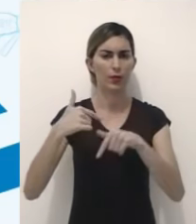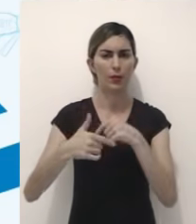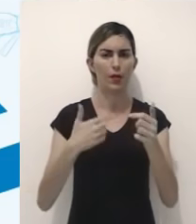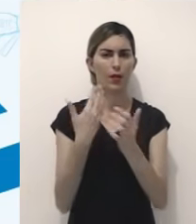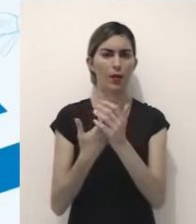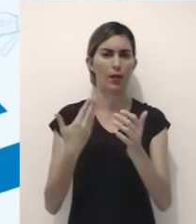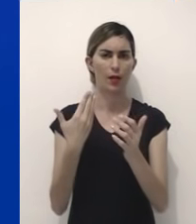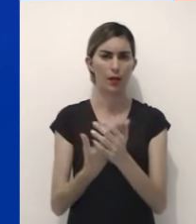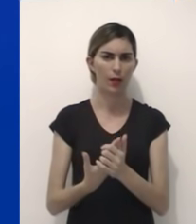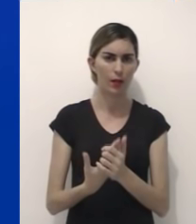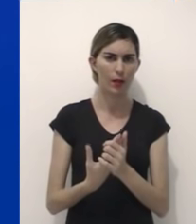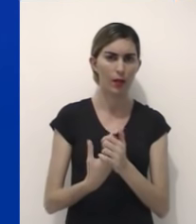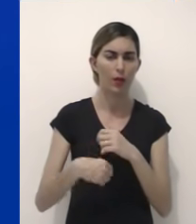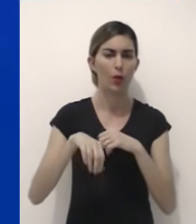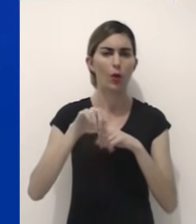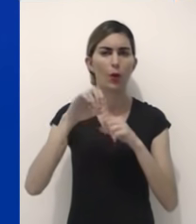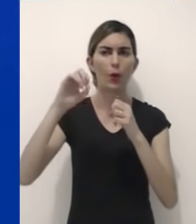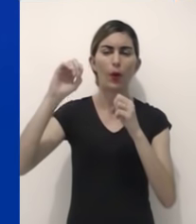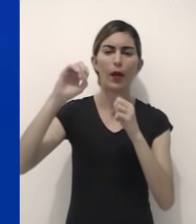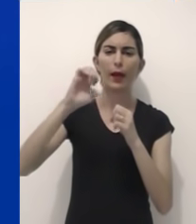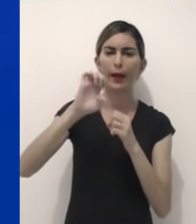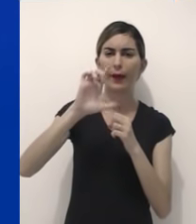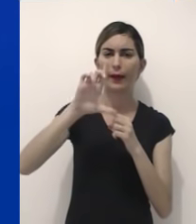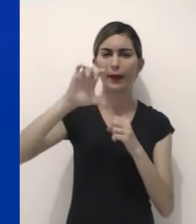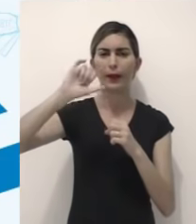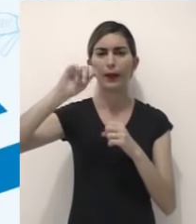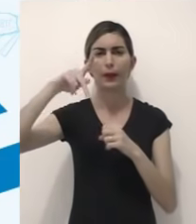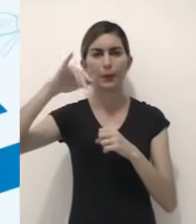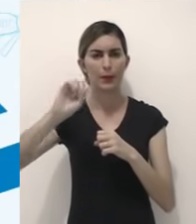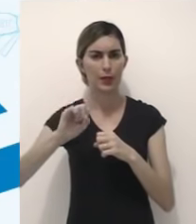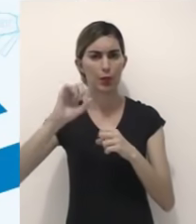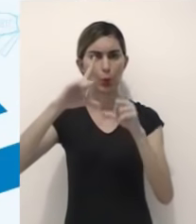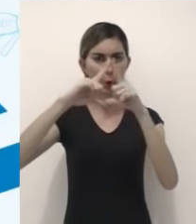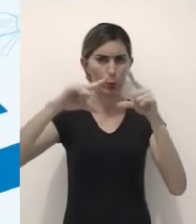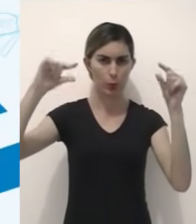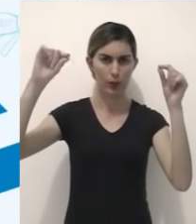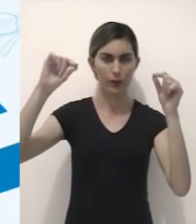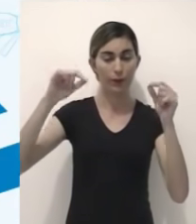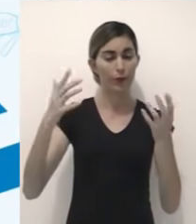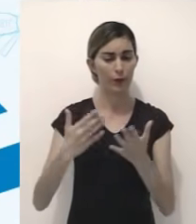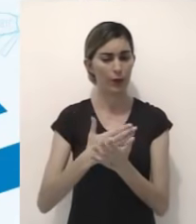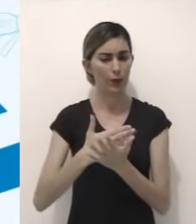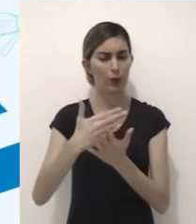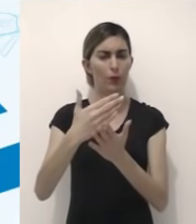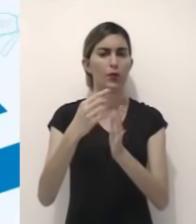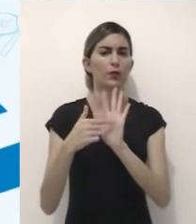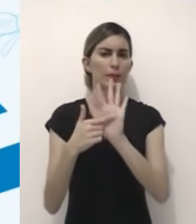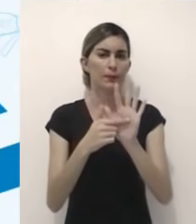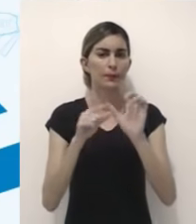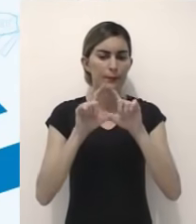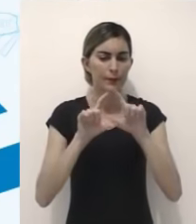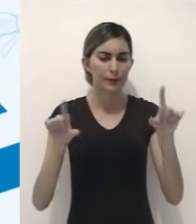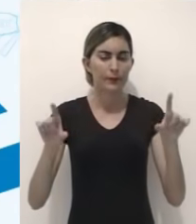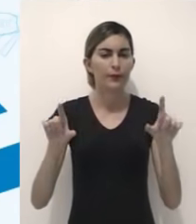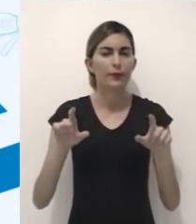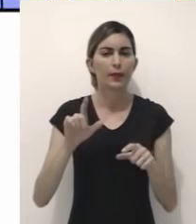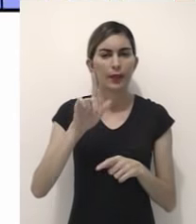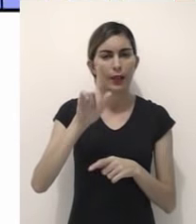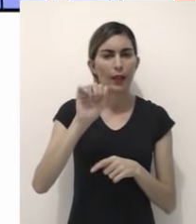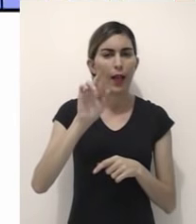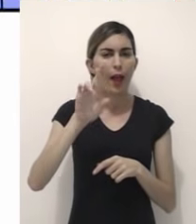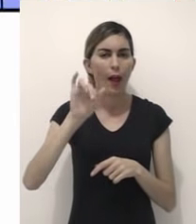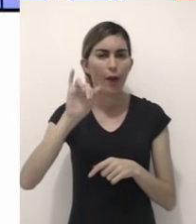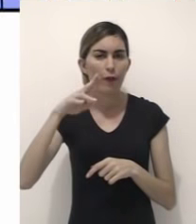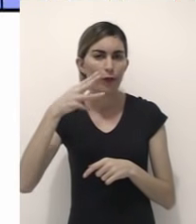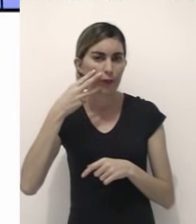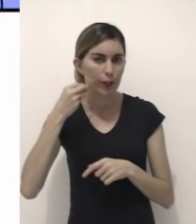vamos trabalhar a aula Eclipse Lunar. Bom, para iniciar a nossa aula, eu trouxe uma tirinha do